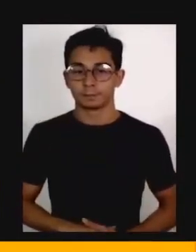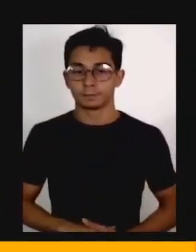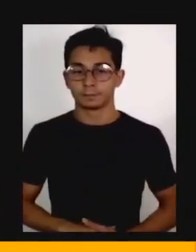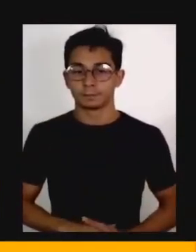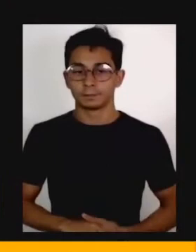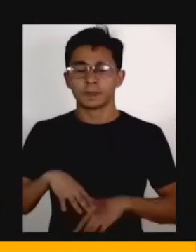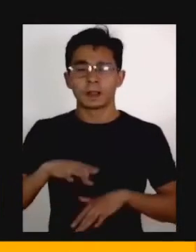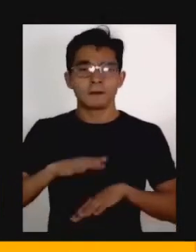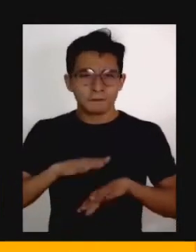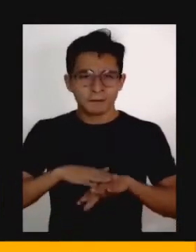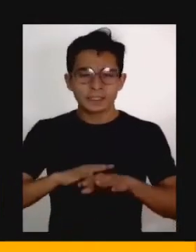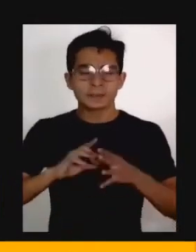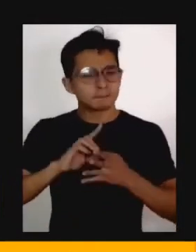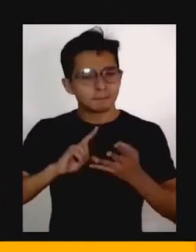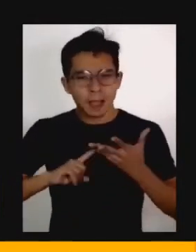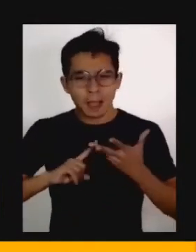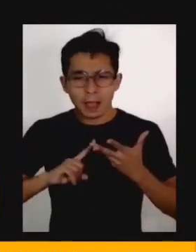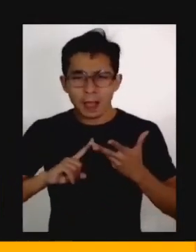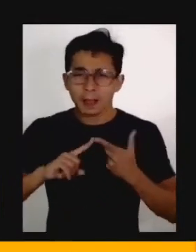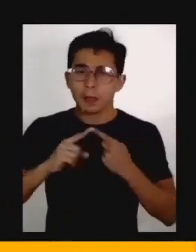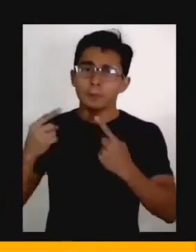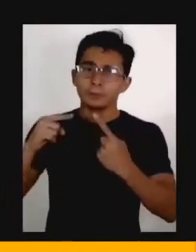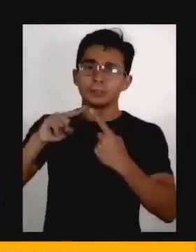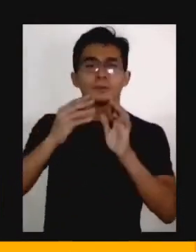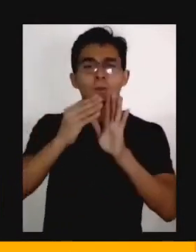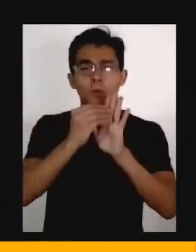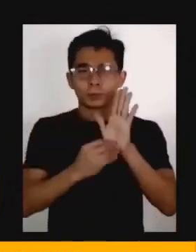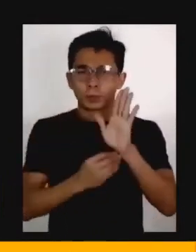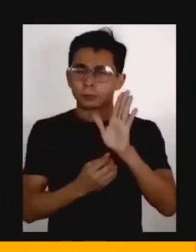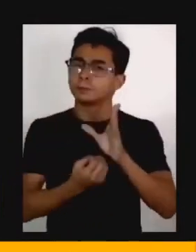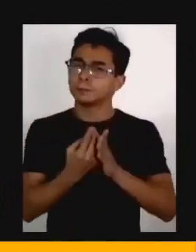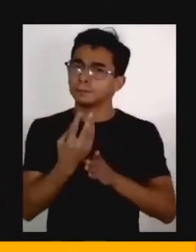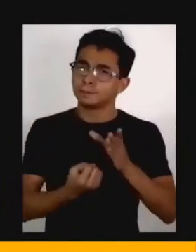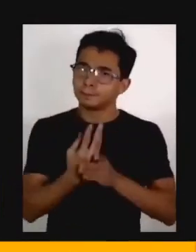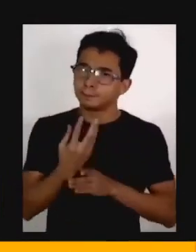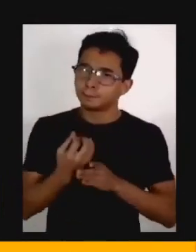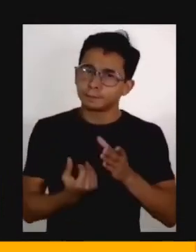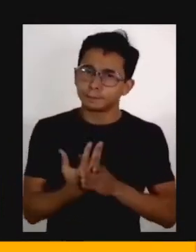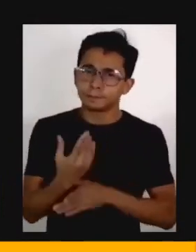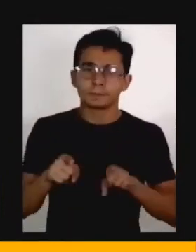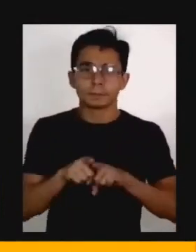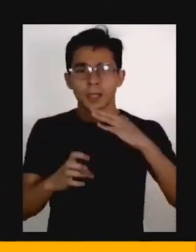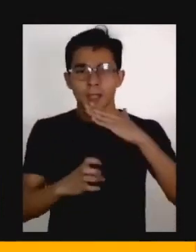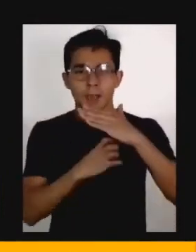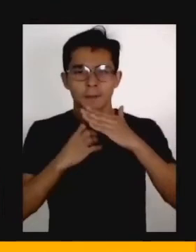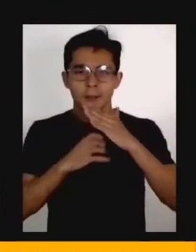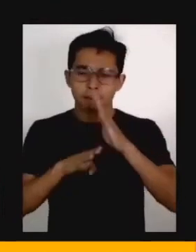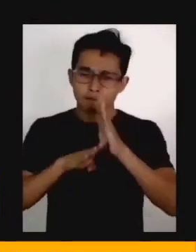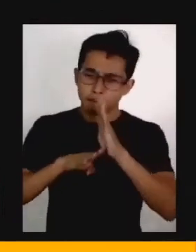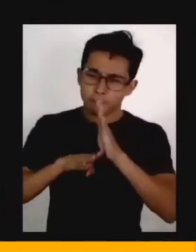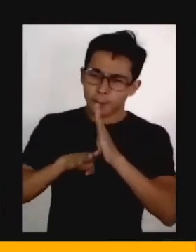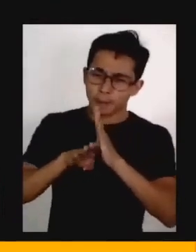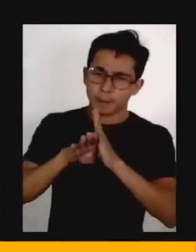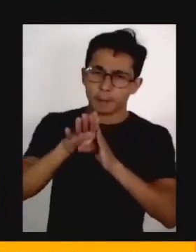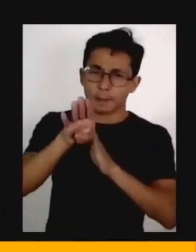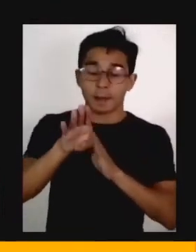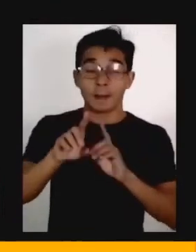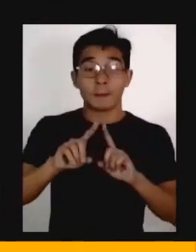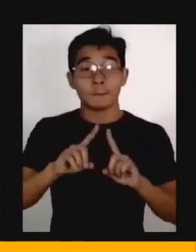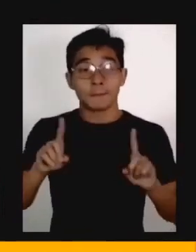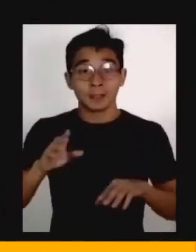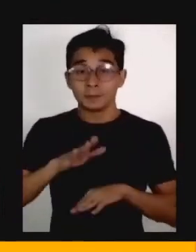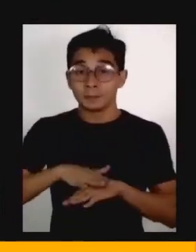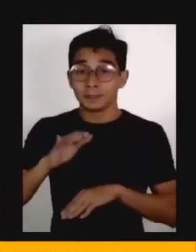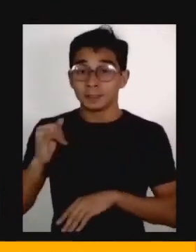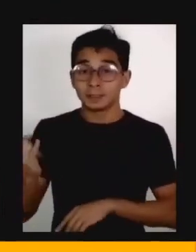gente possa criar conteúdo, fortalecer a nossa base com esses nossos clientes, mas ela não substitui uma coisa. Os